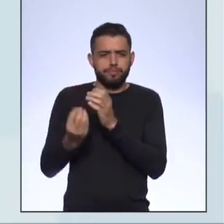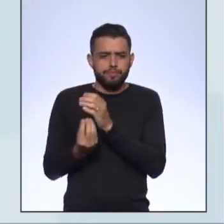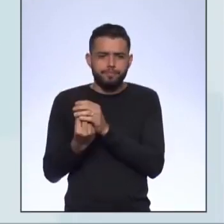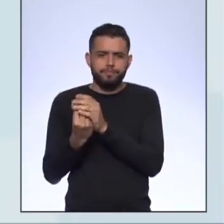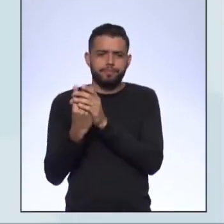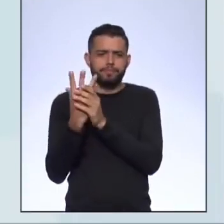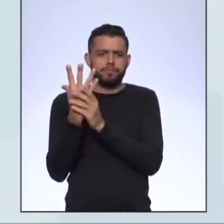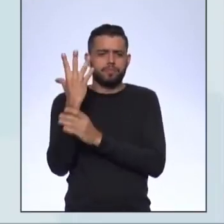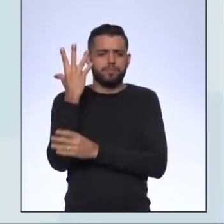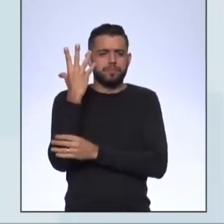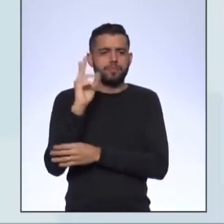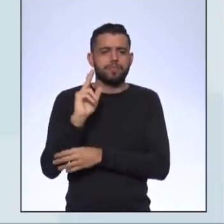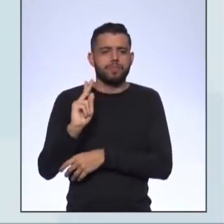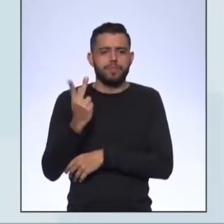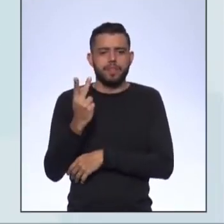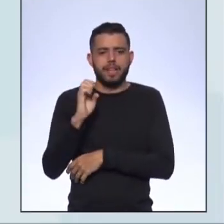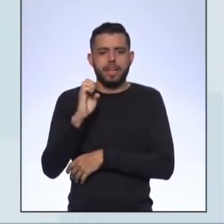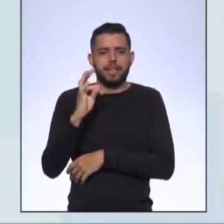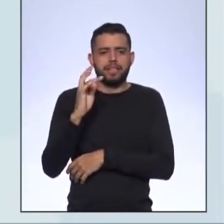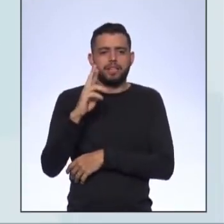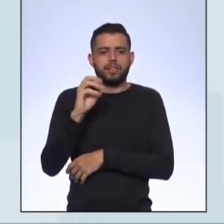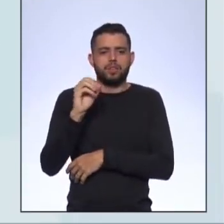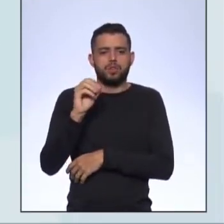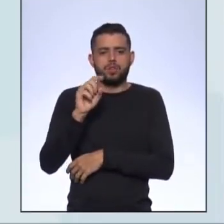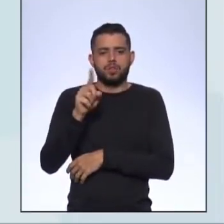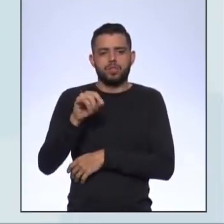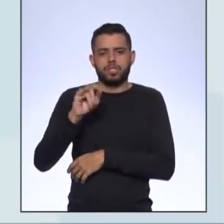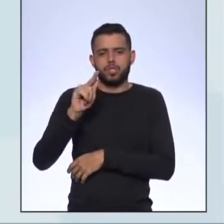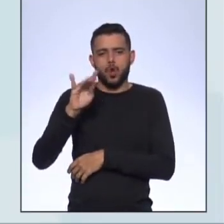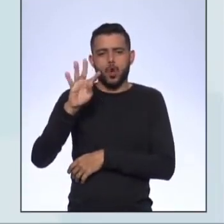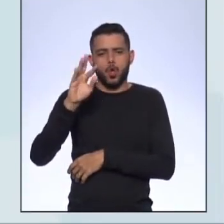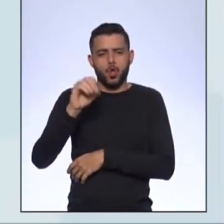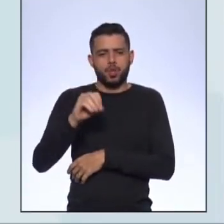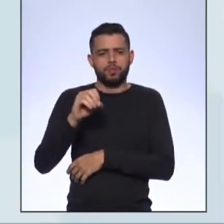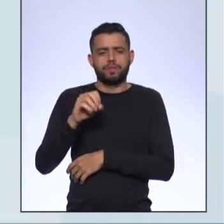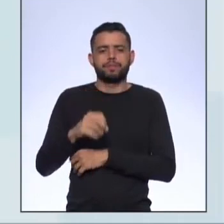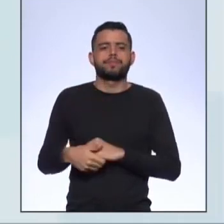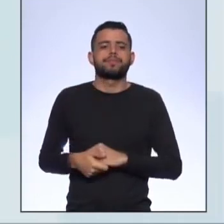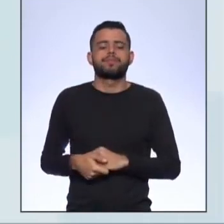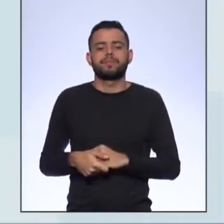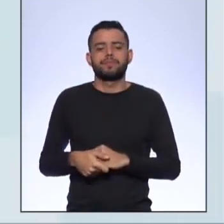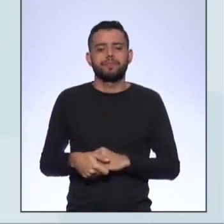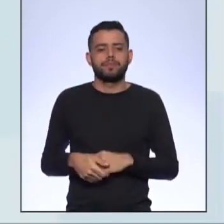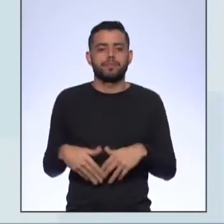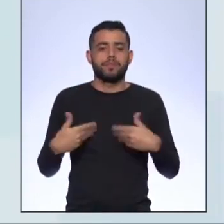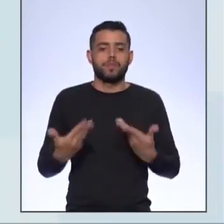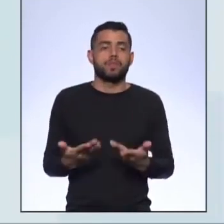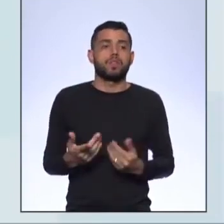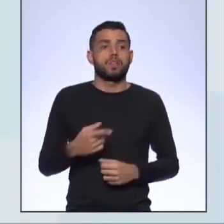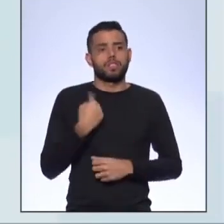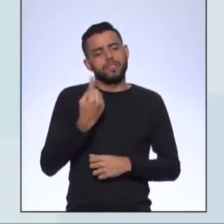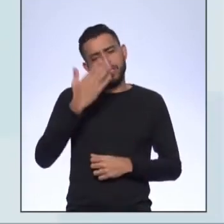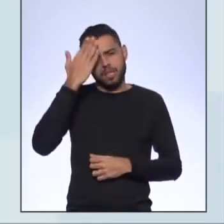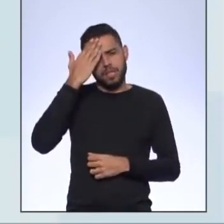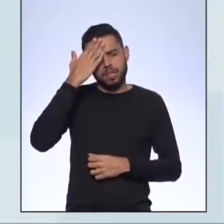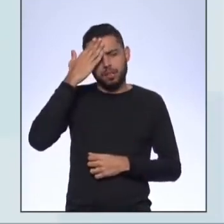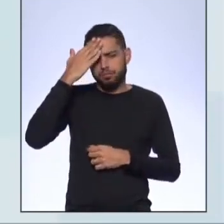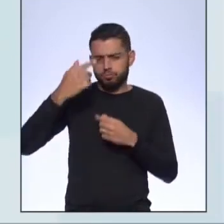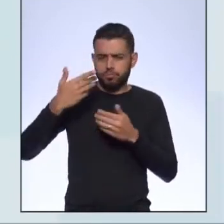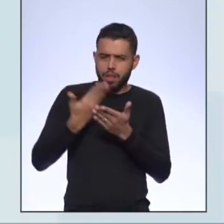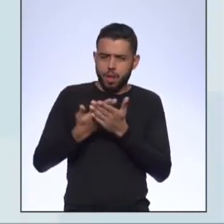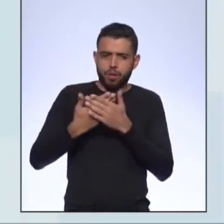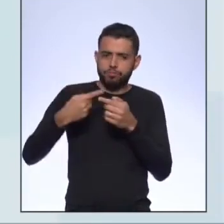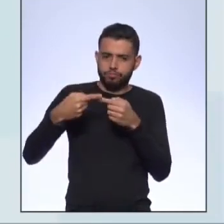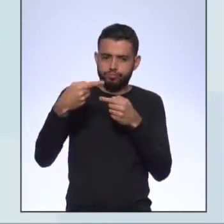então, quando você tem essa informação para os dois, né, a gente chama de heterozigoto, a gente vai entender melhor isso daí nas próximas